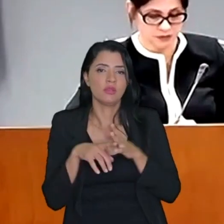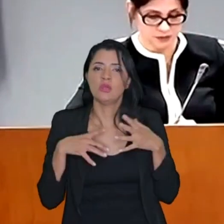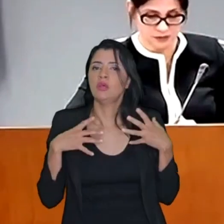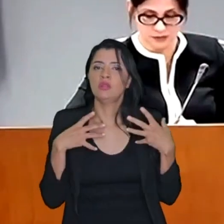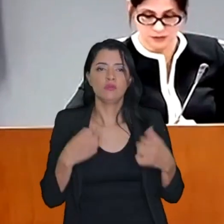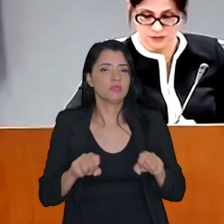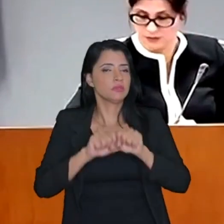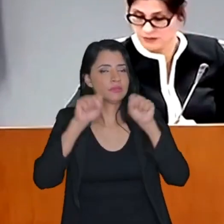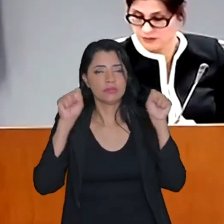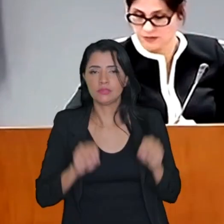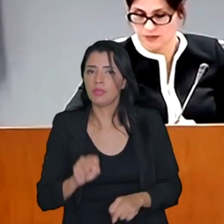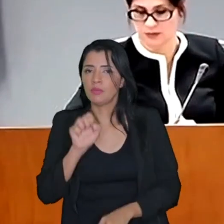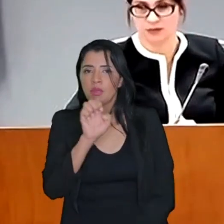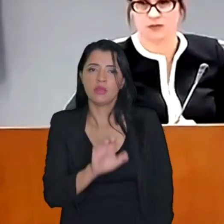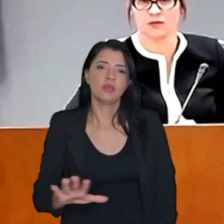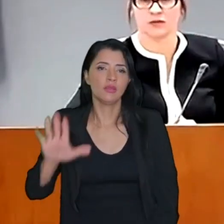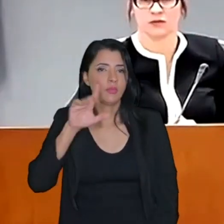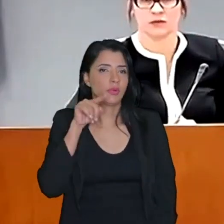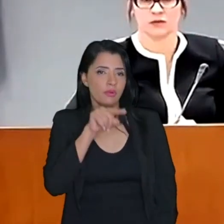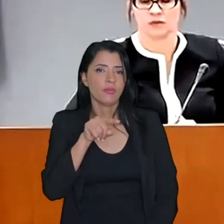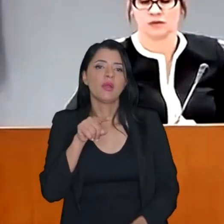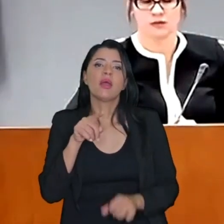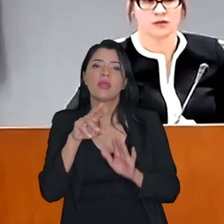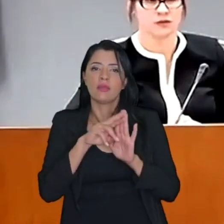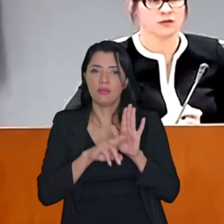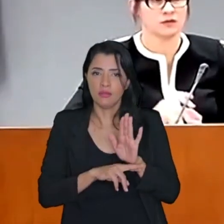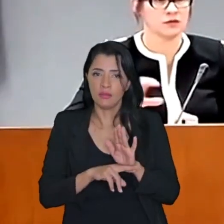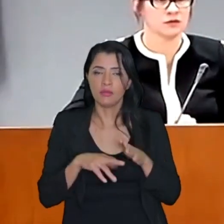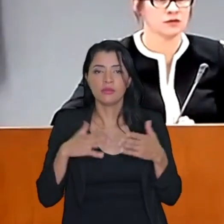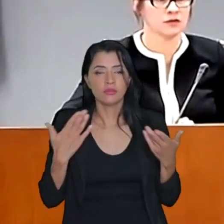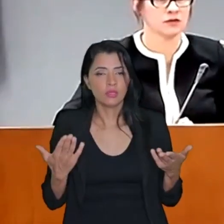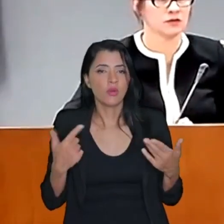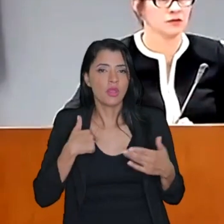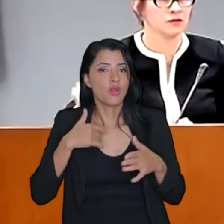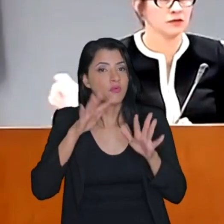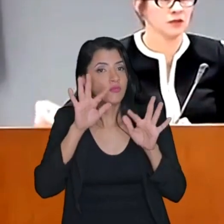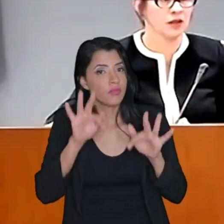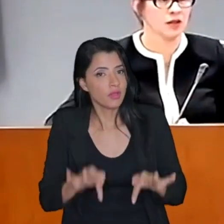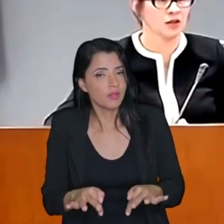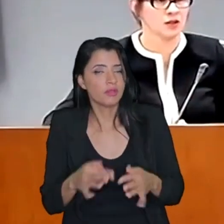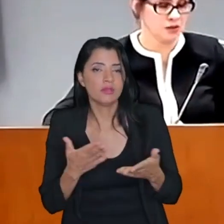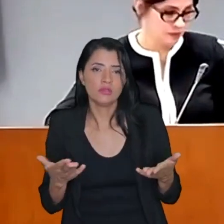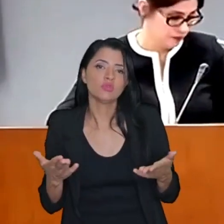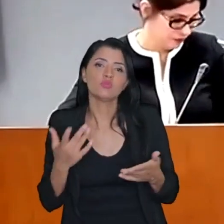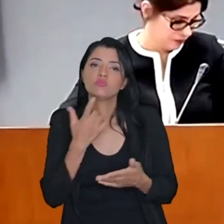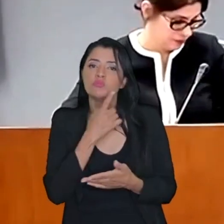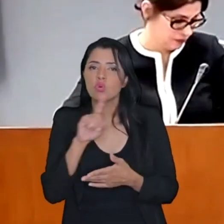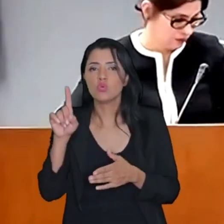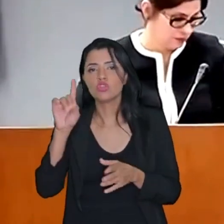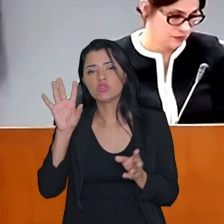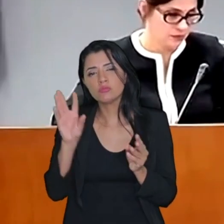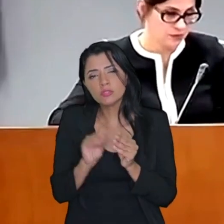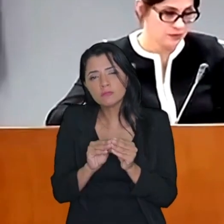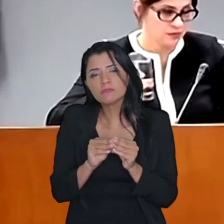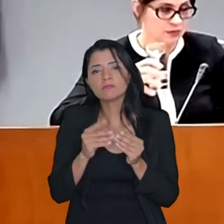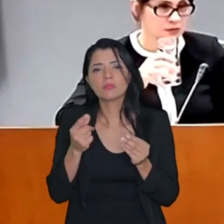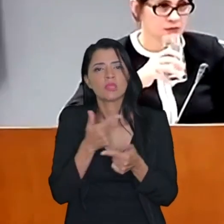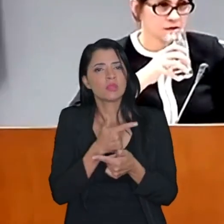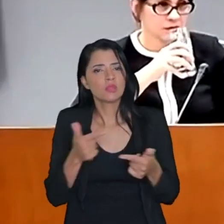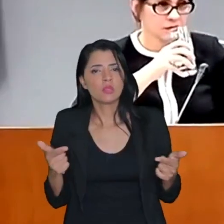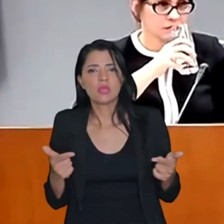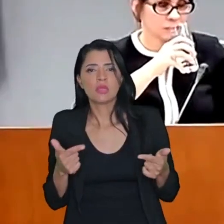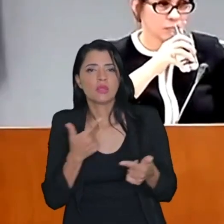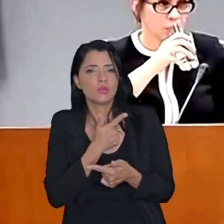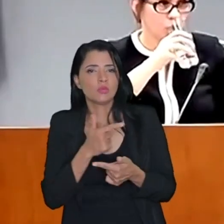admitida no sistema europeu aquela diretiva. E com isso eu acabo fazendo uma última observação. Nós não temos